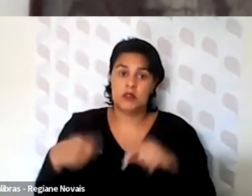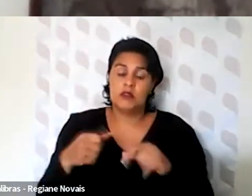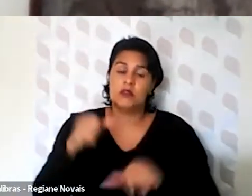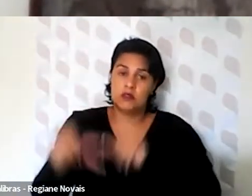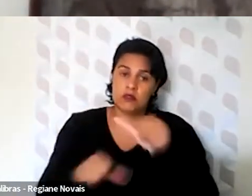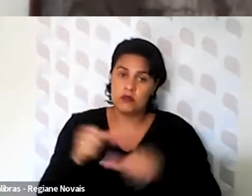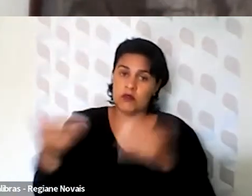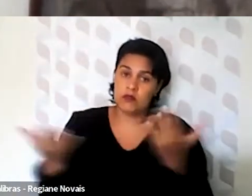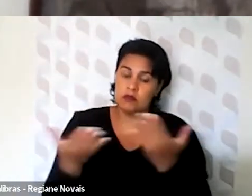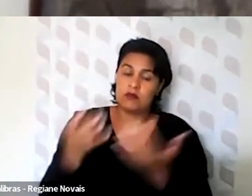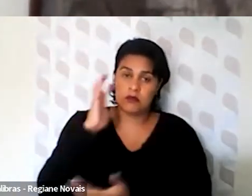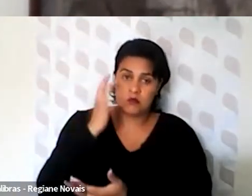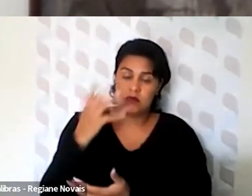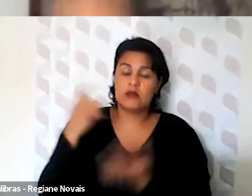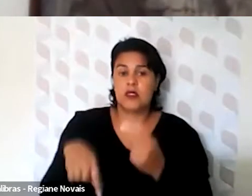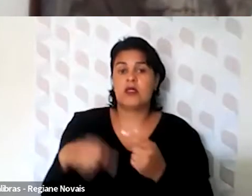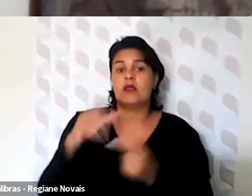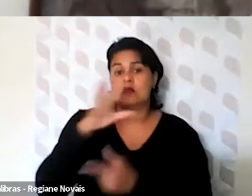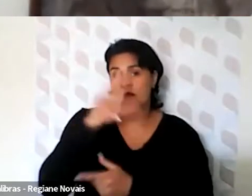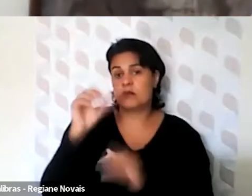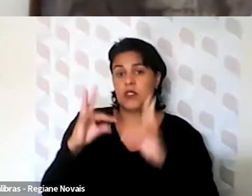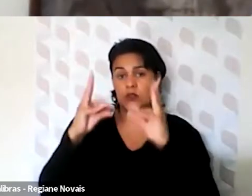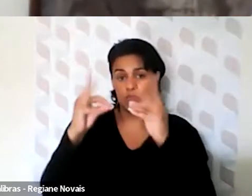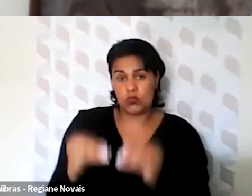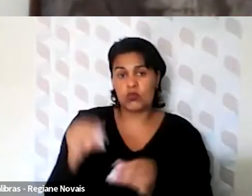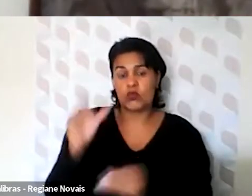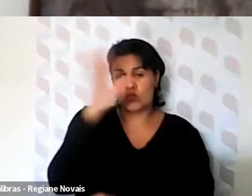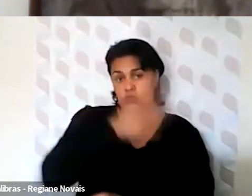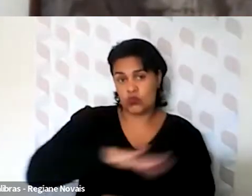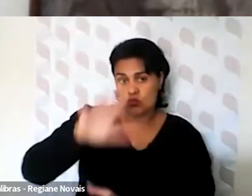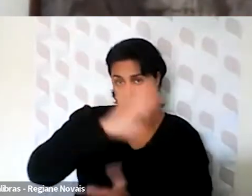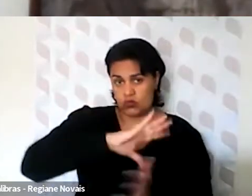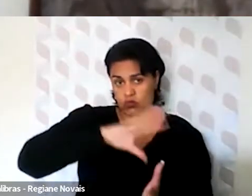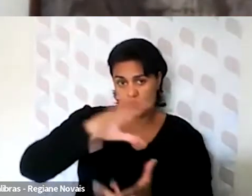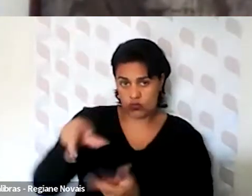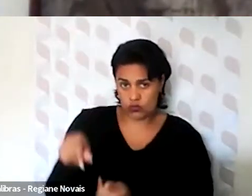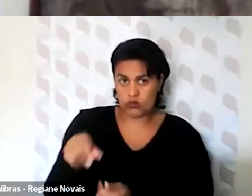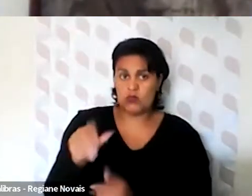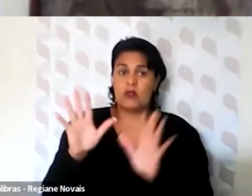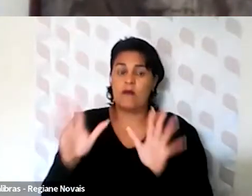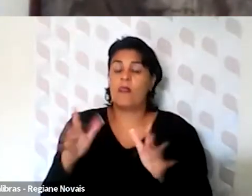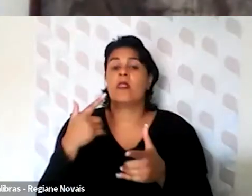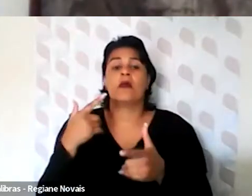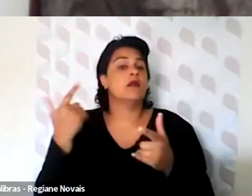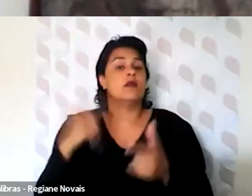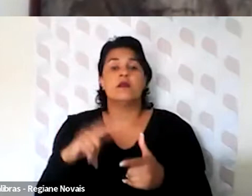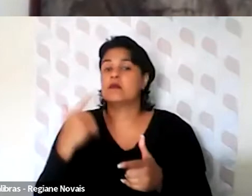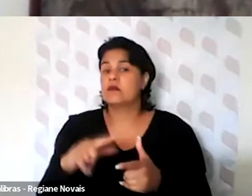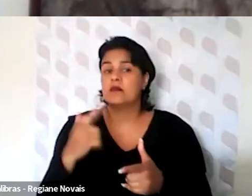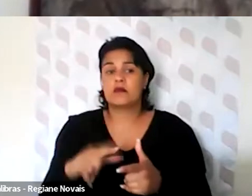tem que ser vista como uma solução para o Brasil, ela tem que ser vista como uma solução para o mundo. E não existe, embora isso possa ser uma ideia